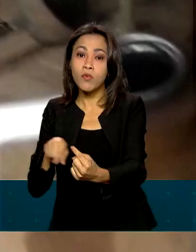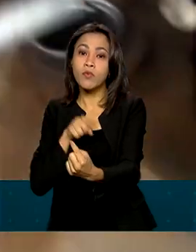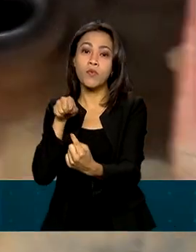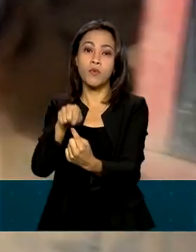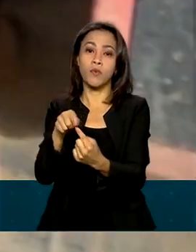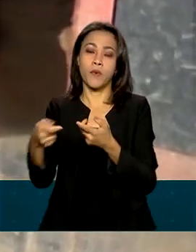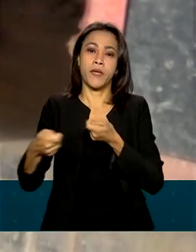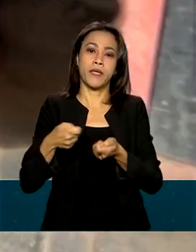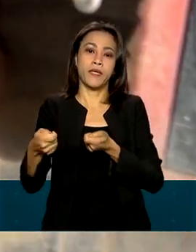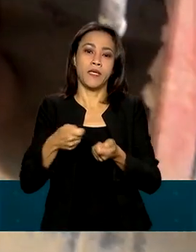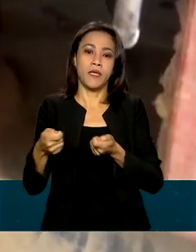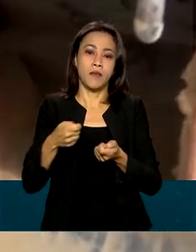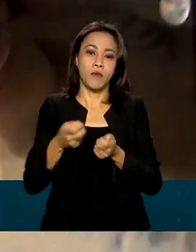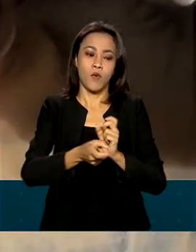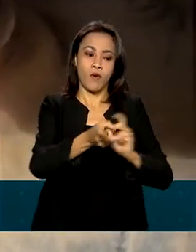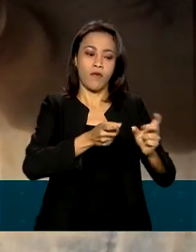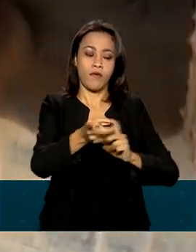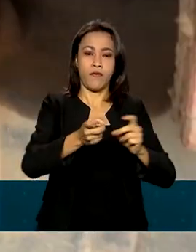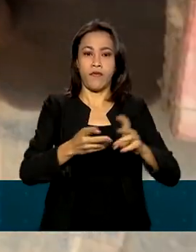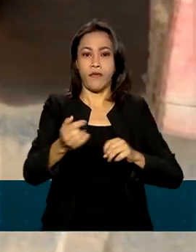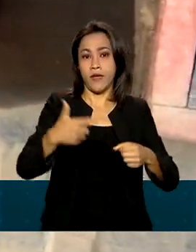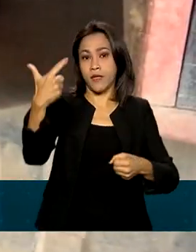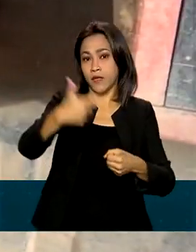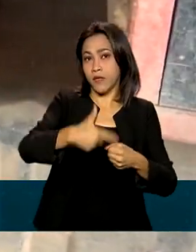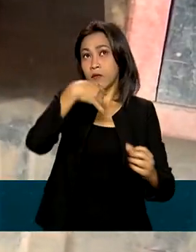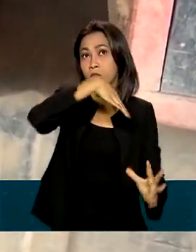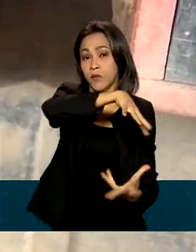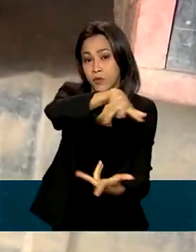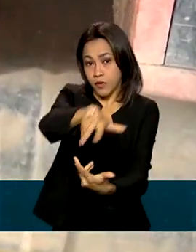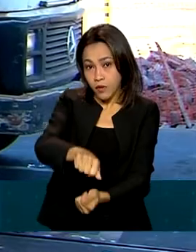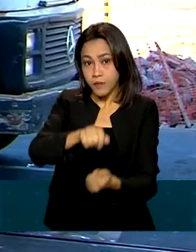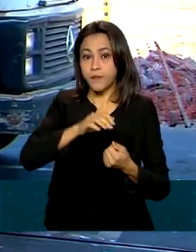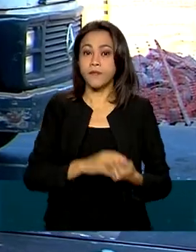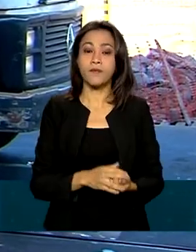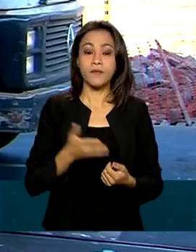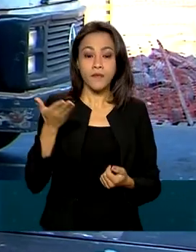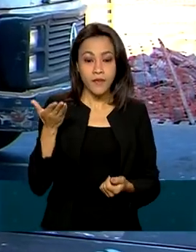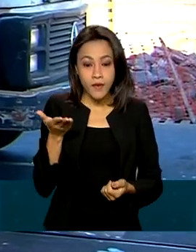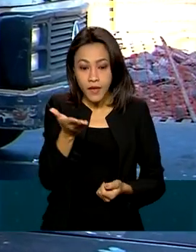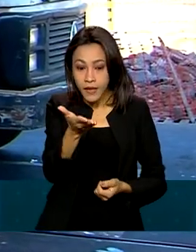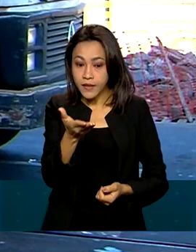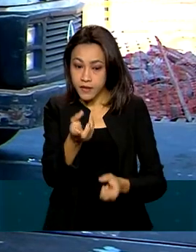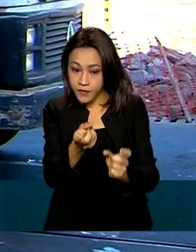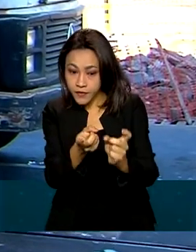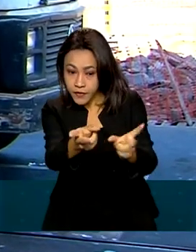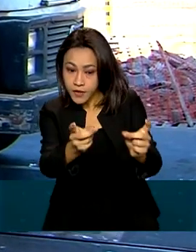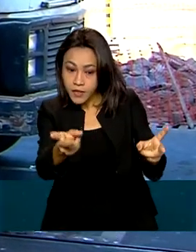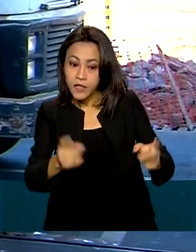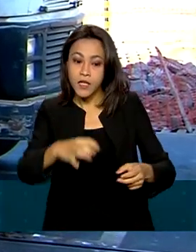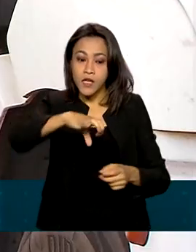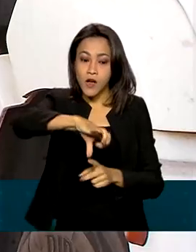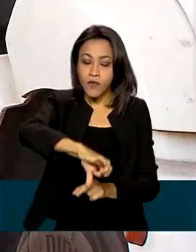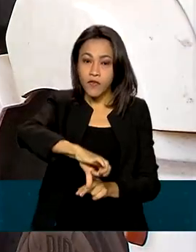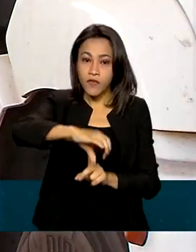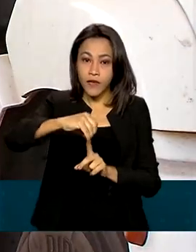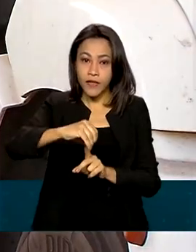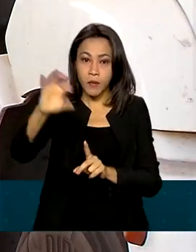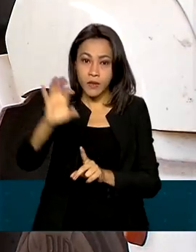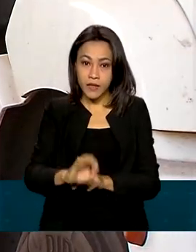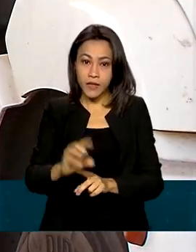preços com o Mercado Global o diesel comercializado nos postos tem a composição de noventa porcento